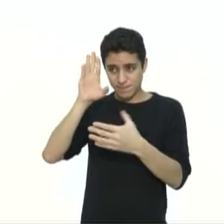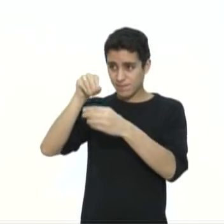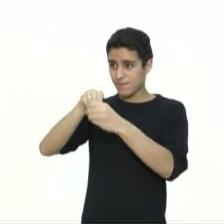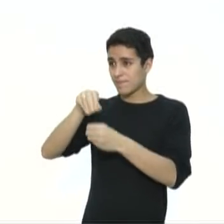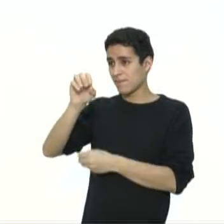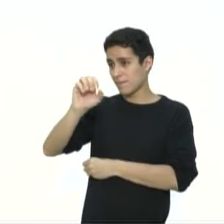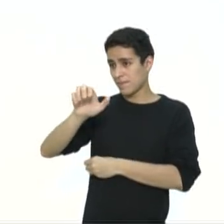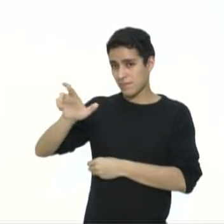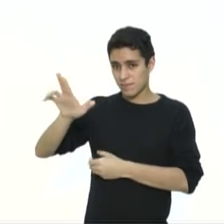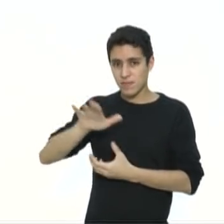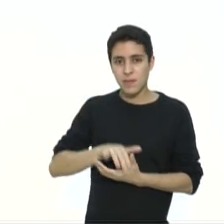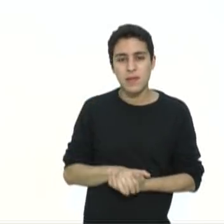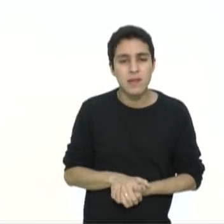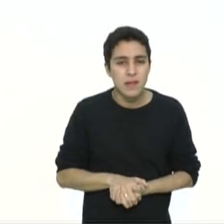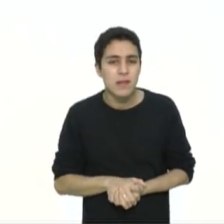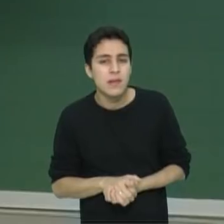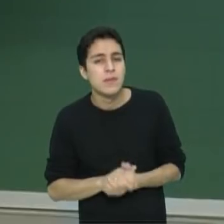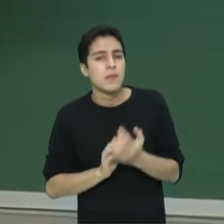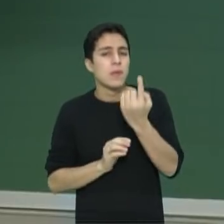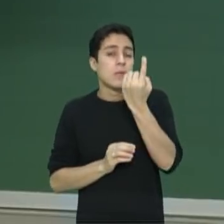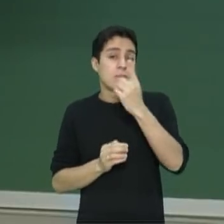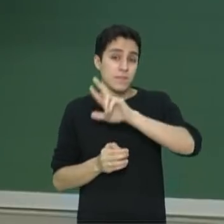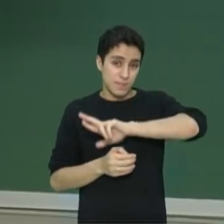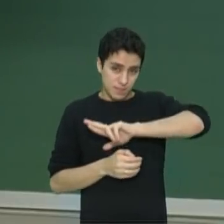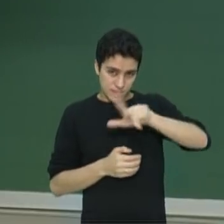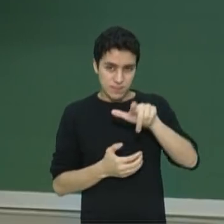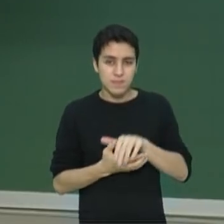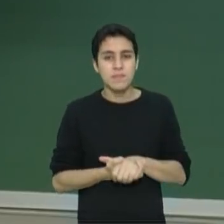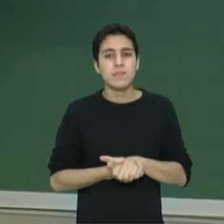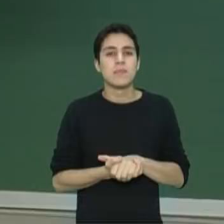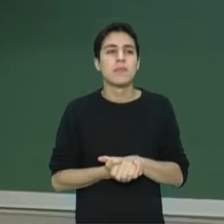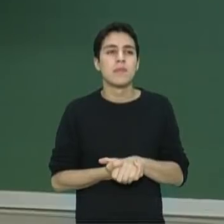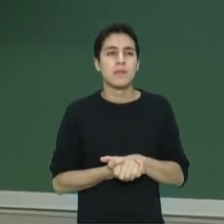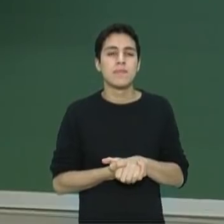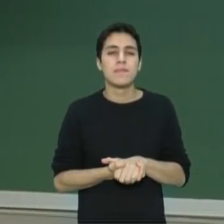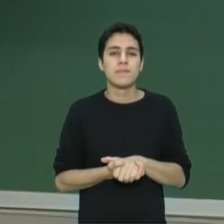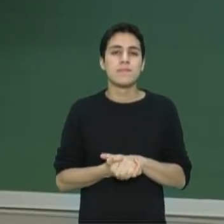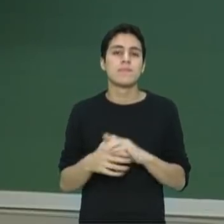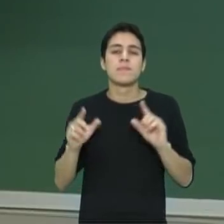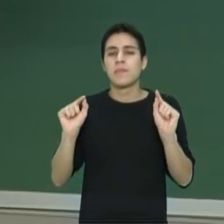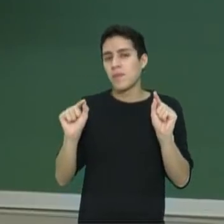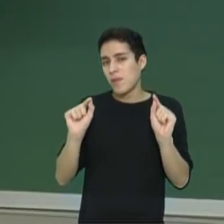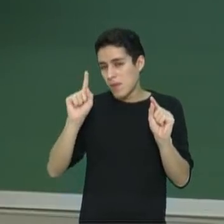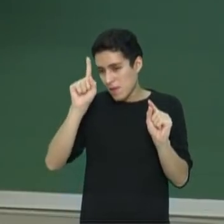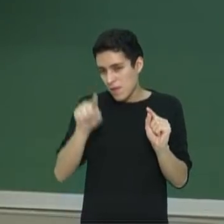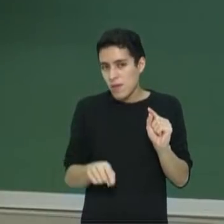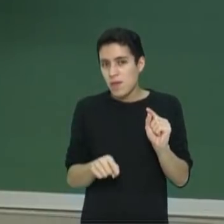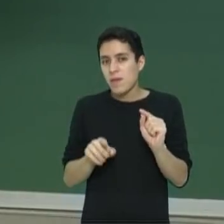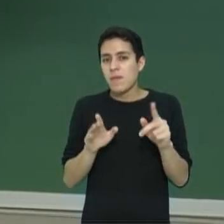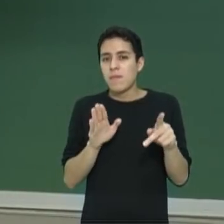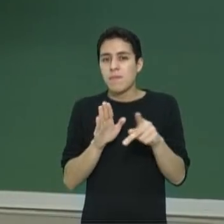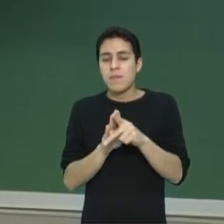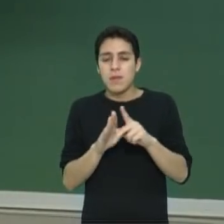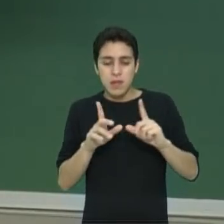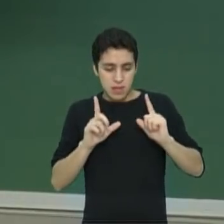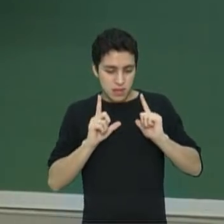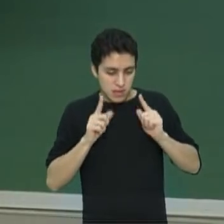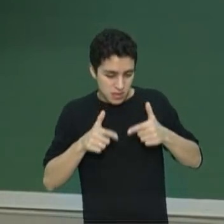Árabes. Nós temos uma exceção, né? Uma das exceções aí no Oriente Médio, seria o Estado de